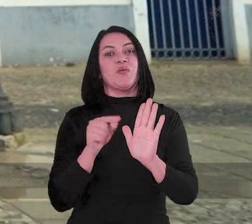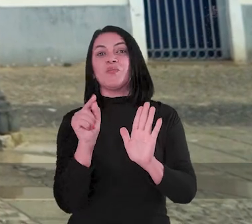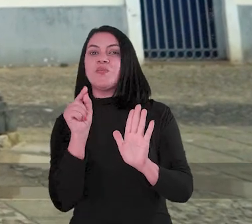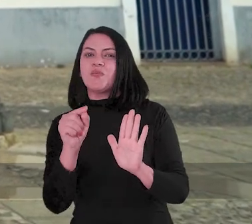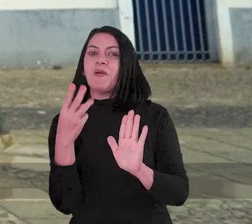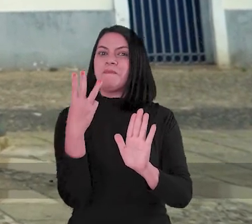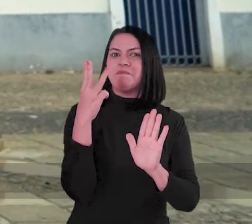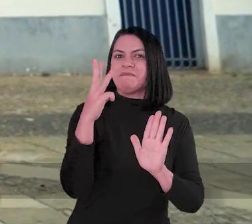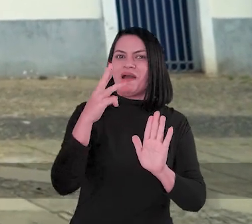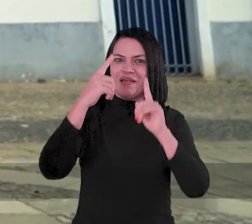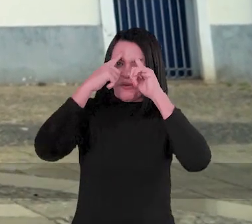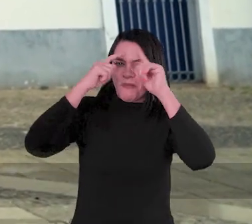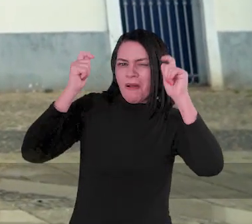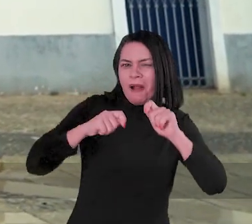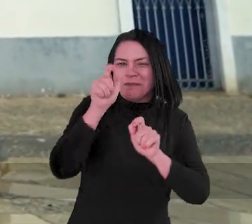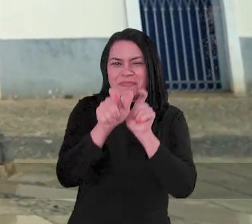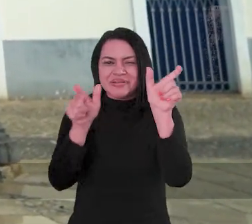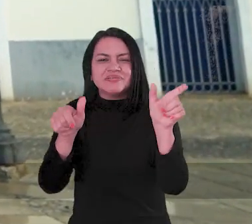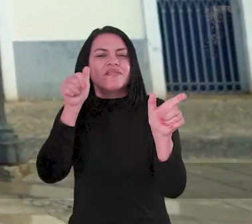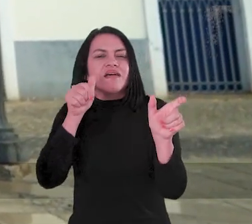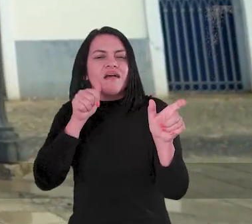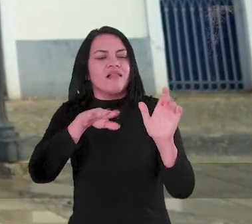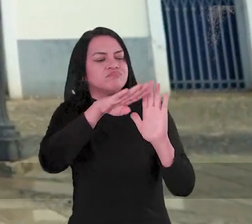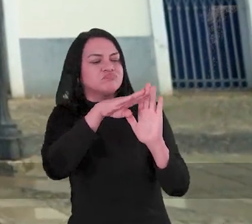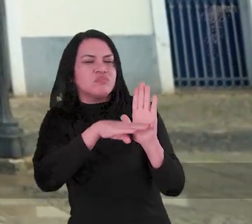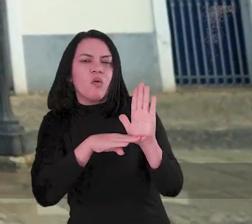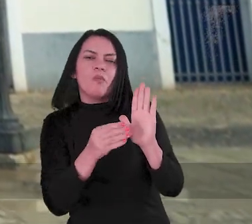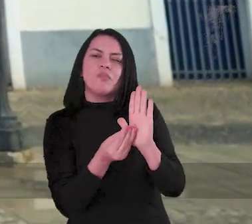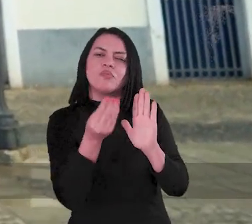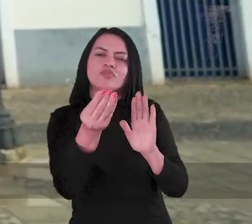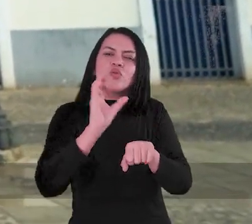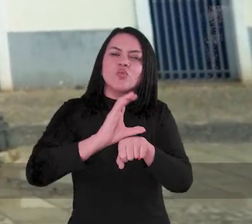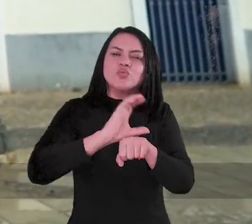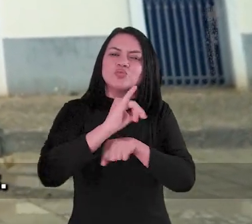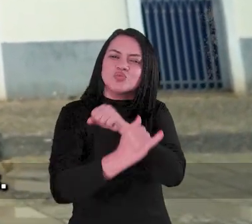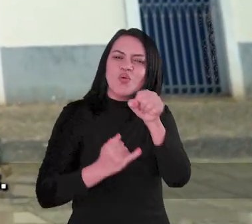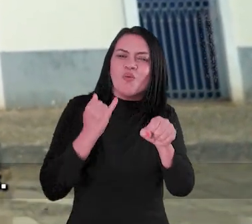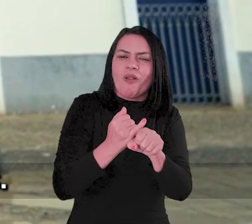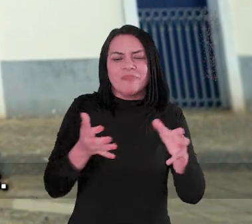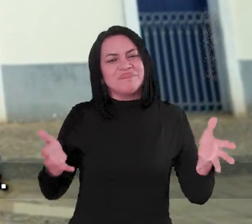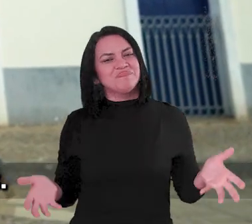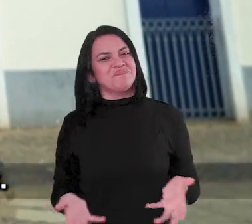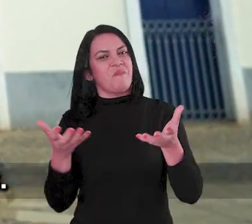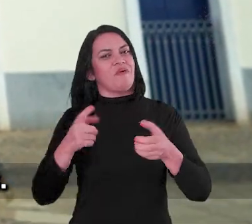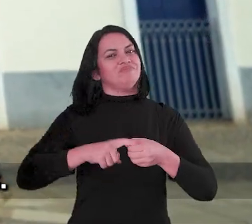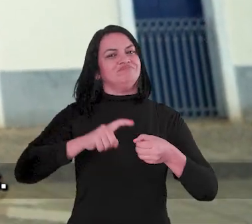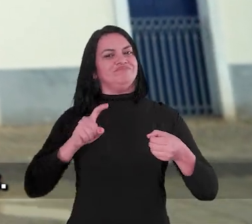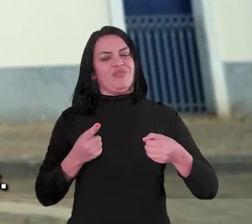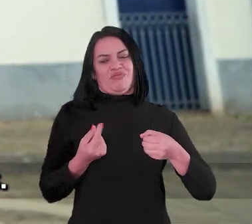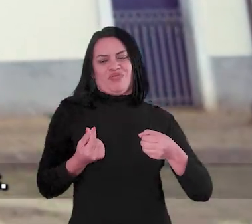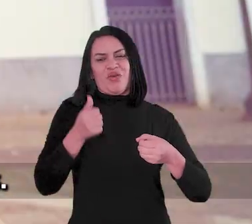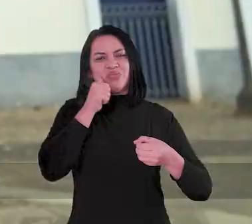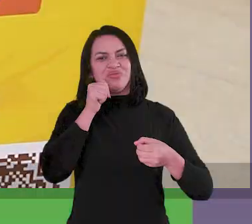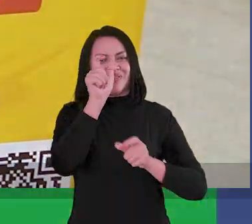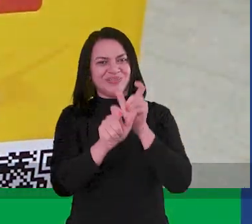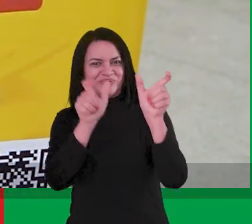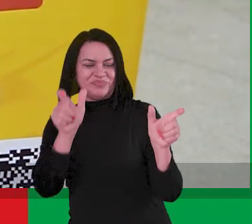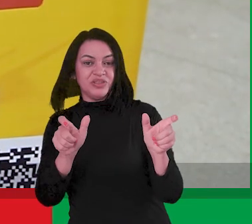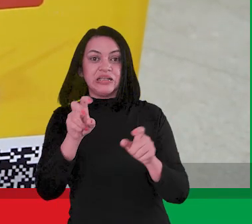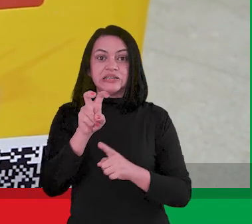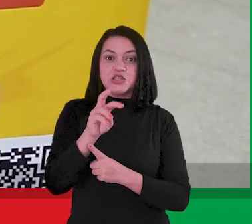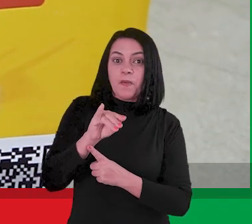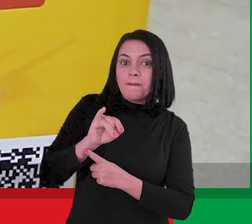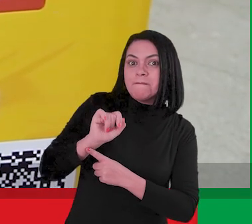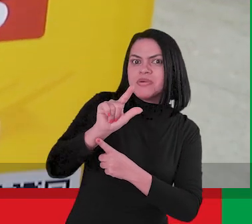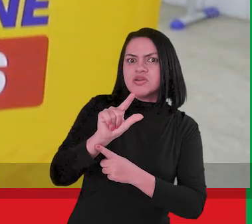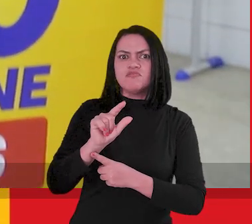do Maranhão Capacita Elas. O programa vai oferecer cursos online para incentivar a independência financeira das mulheres. São 5